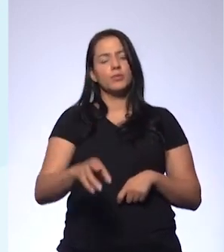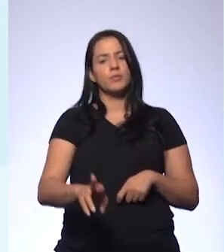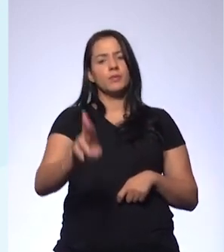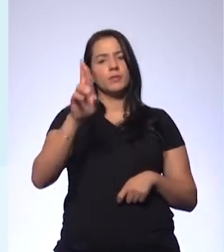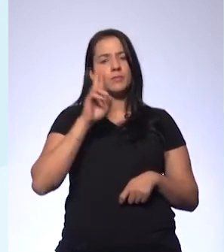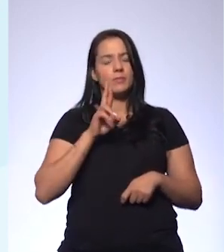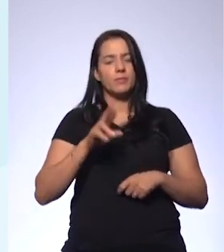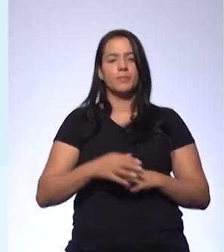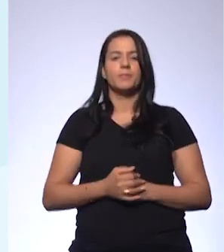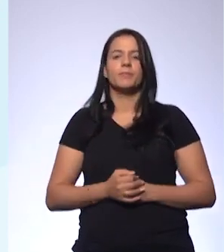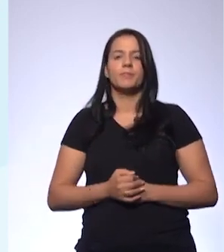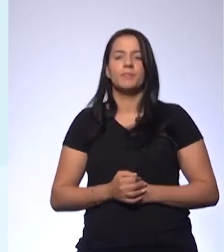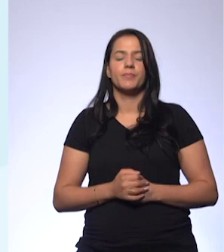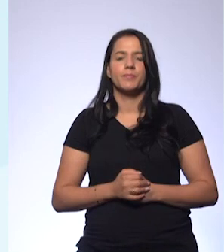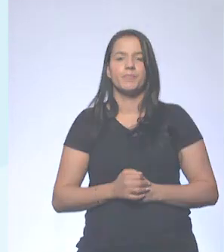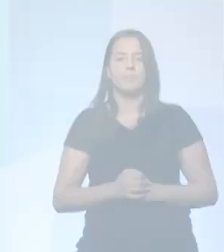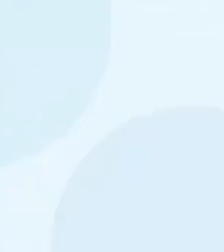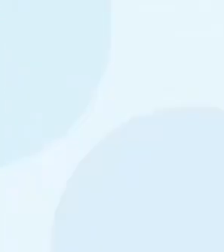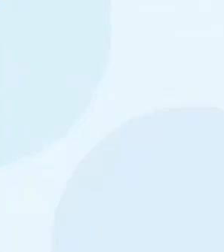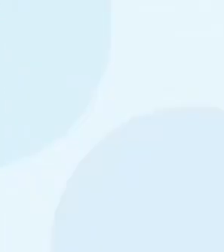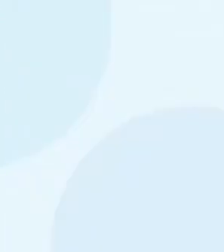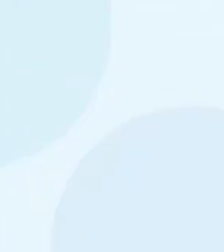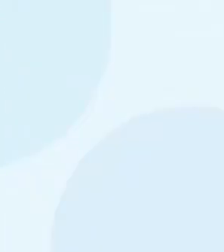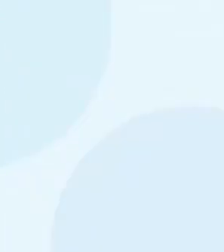gente já volta.